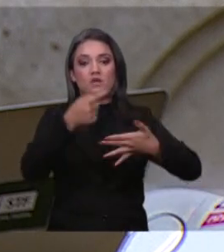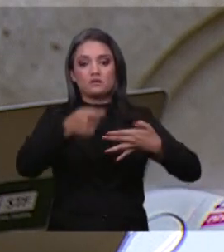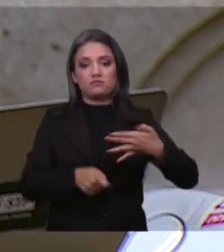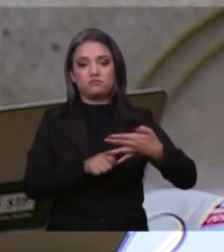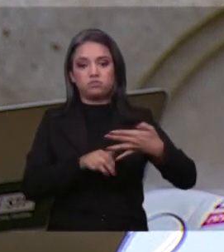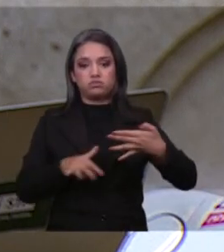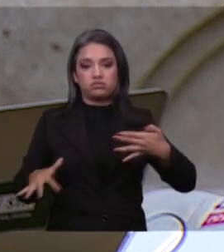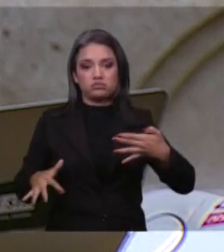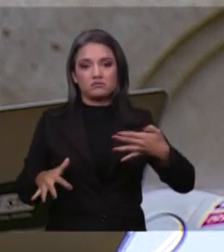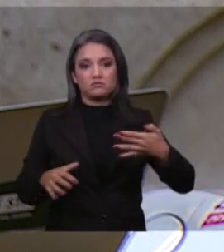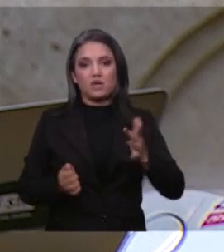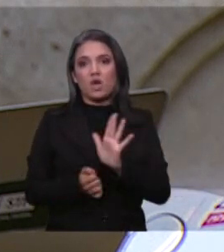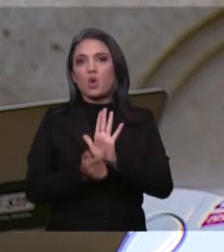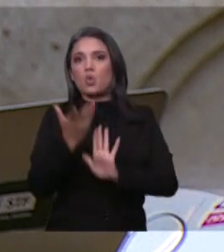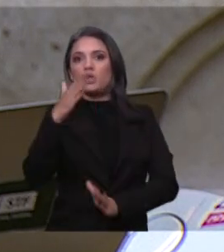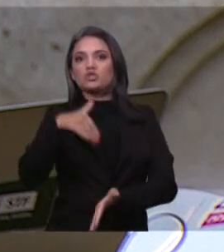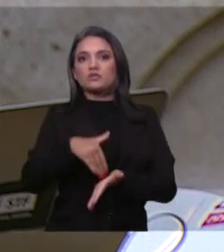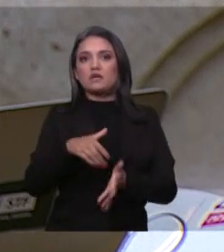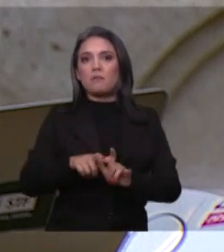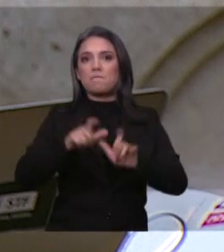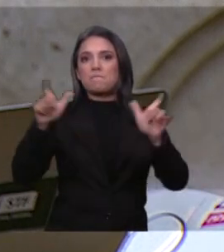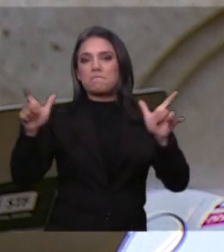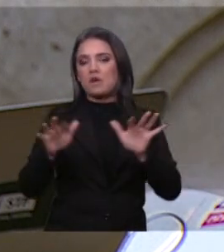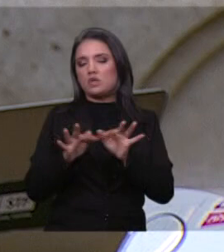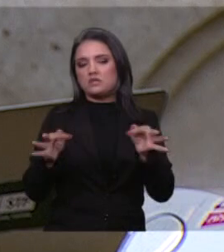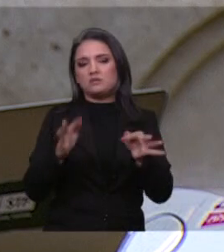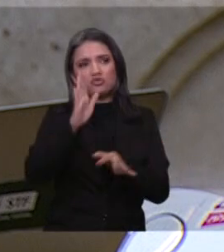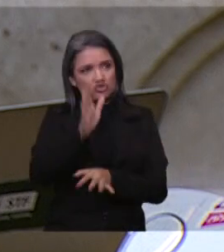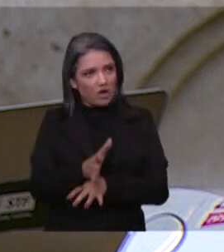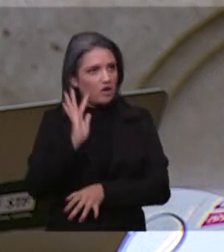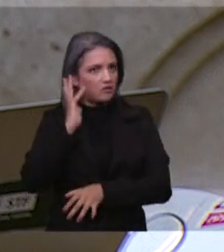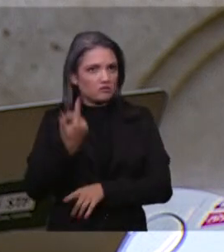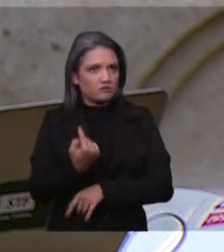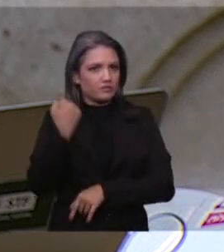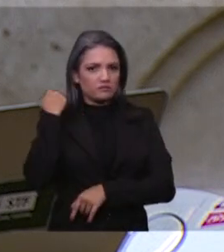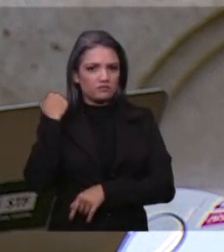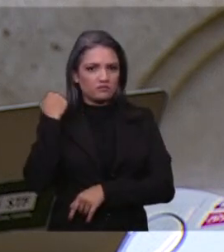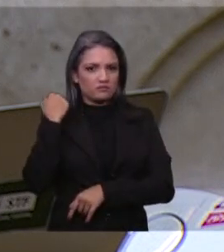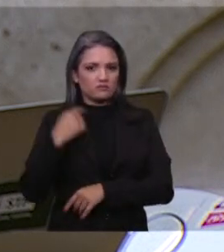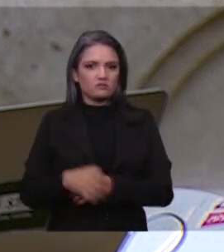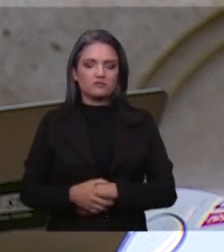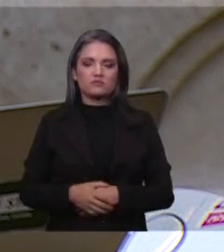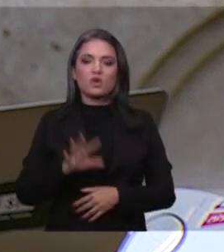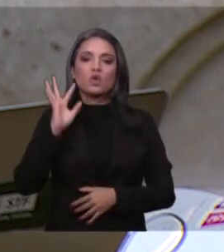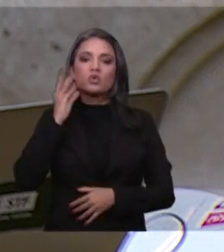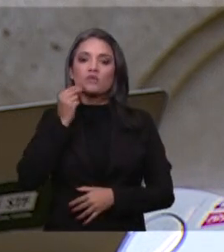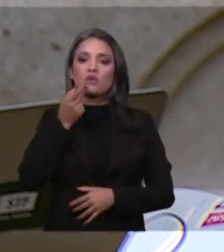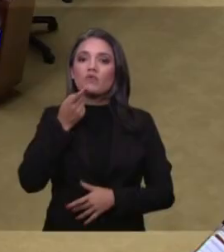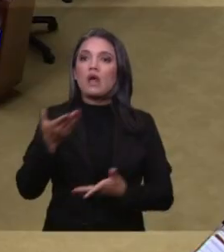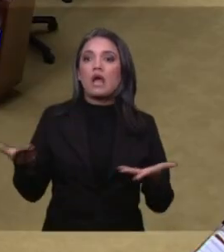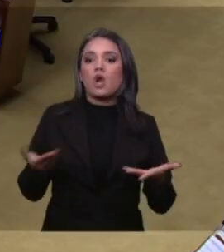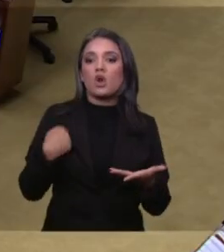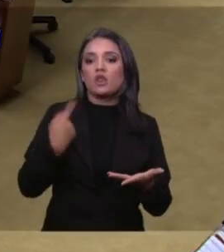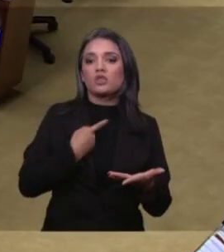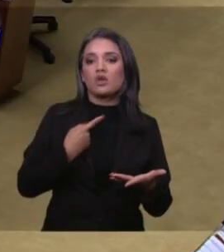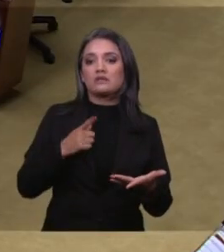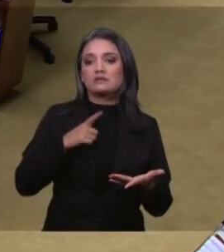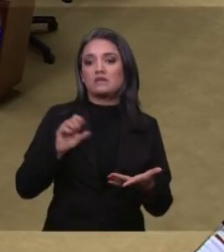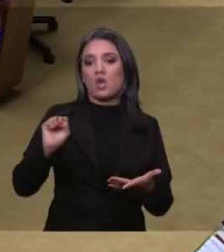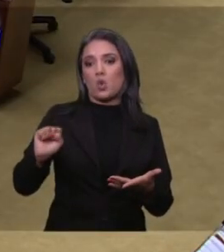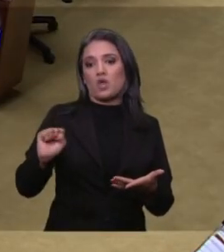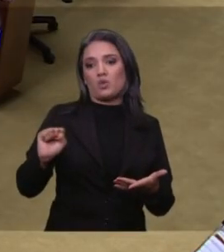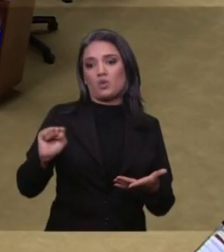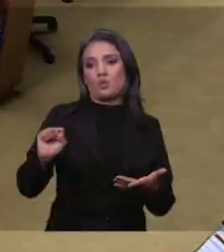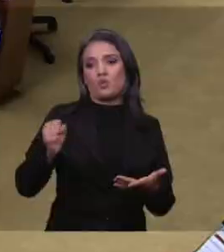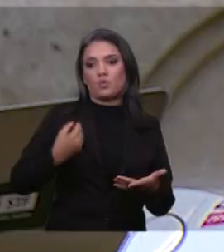jurisprudencial, quórum, maioria simples. Nós já decidimos isso. Portanto, qualquer hipótese, nós estamos em oito aqui. Nós estamos em oito de toda aqui,